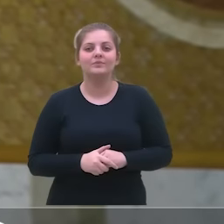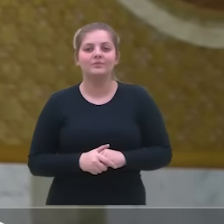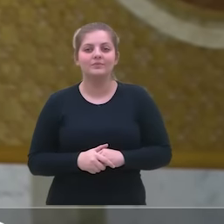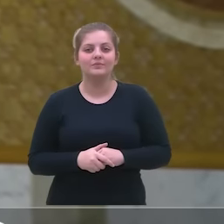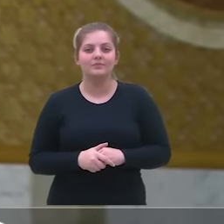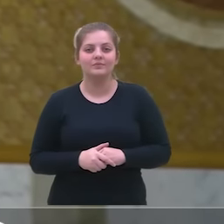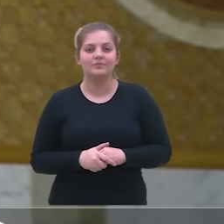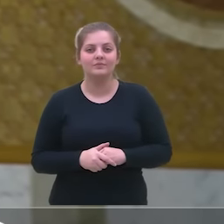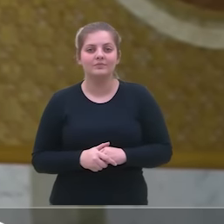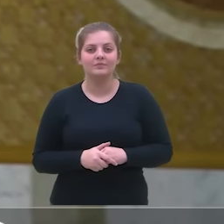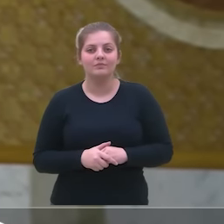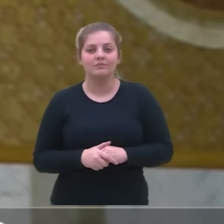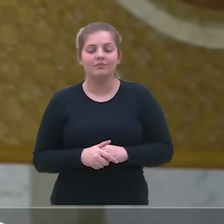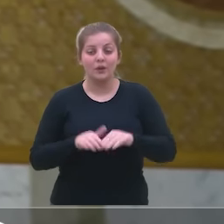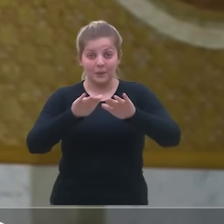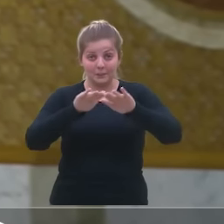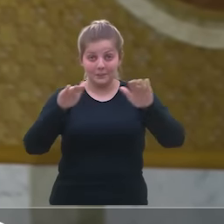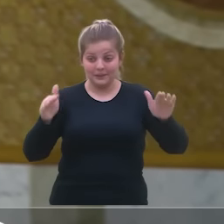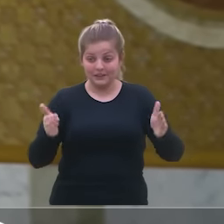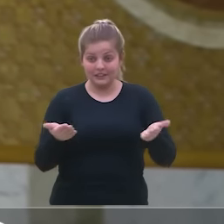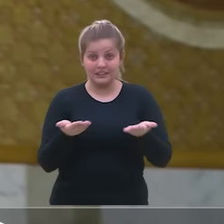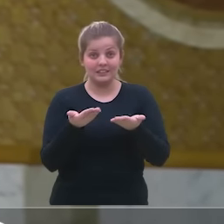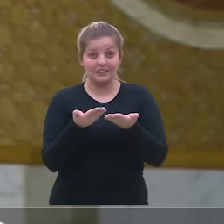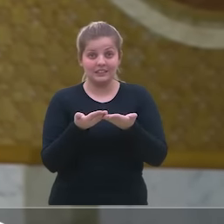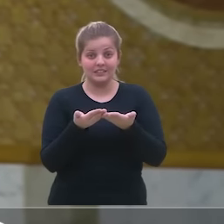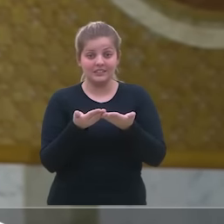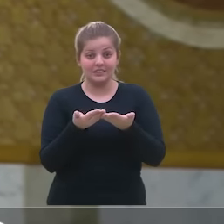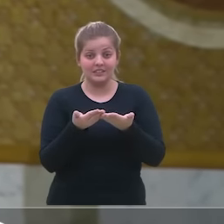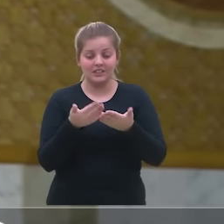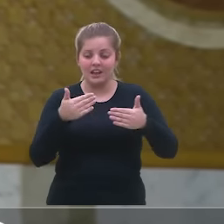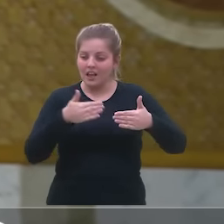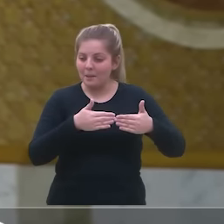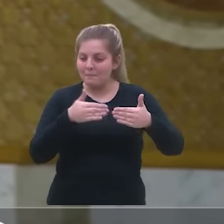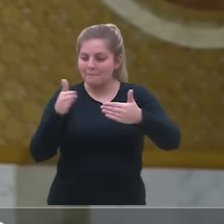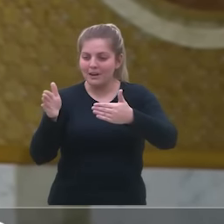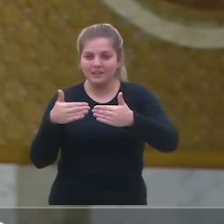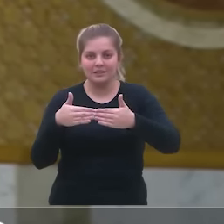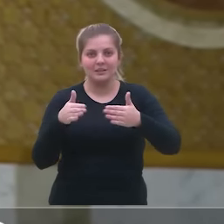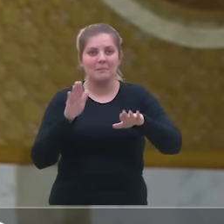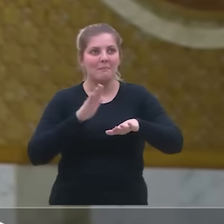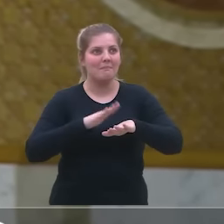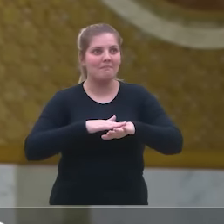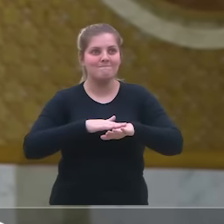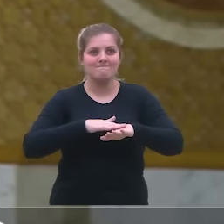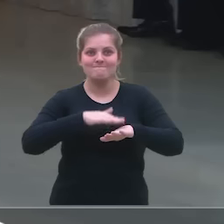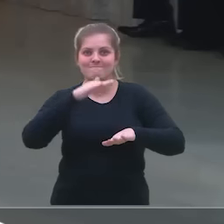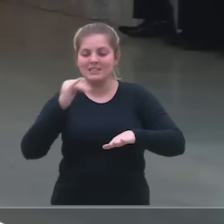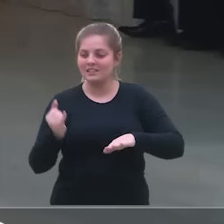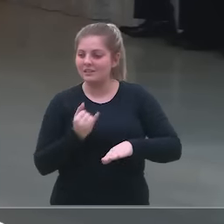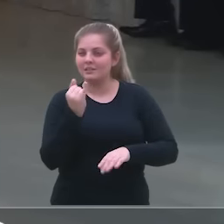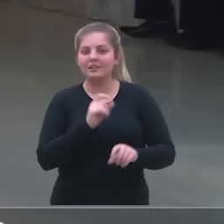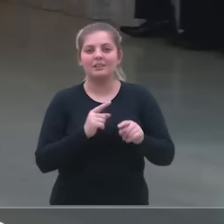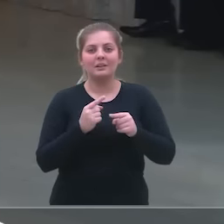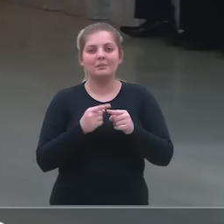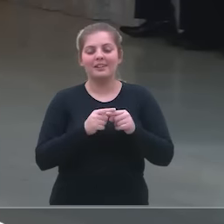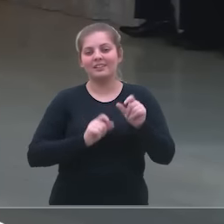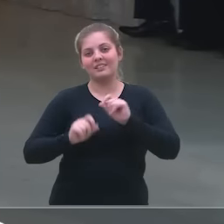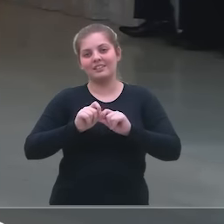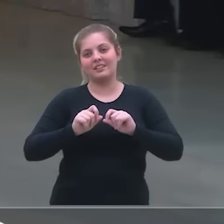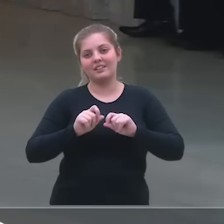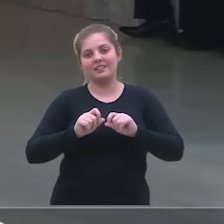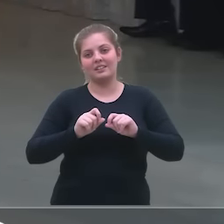consciência que o banquete nupcial está aberto principalmente para os que